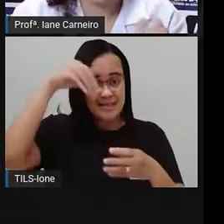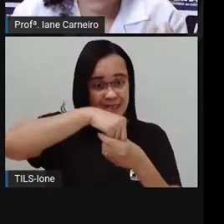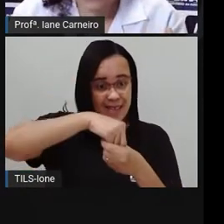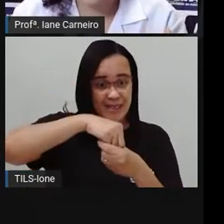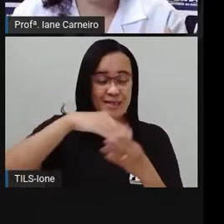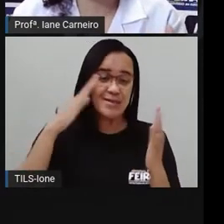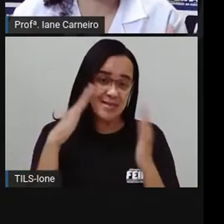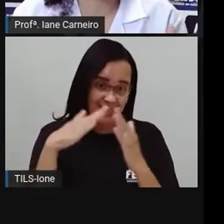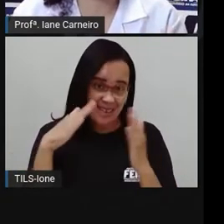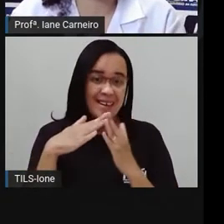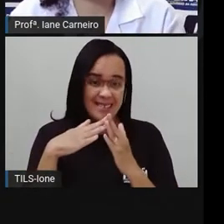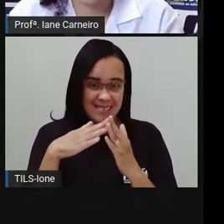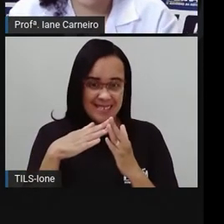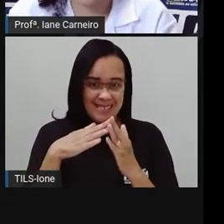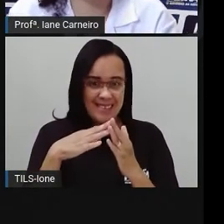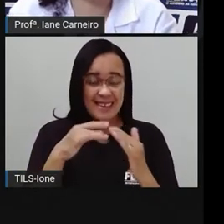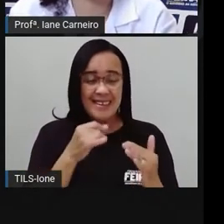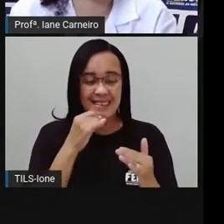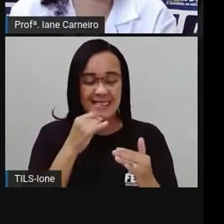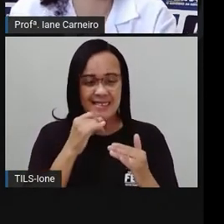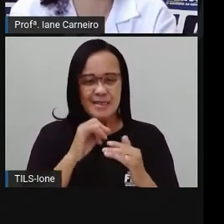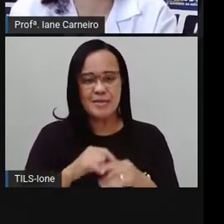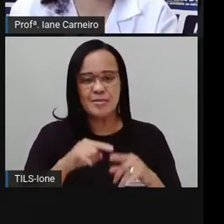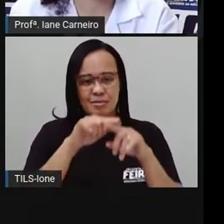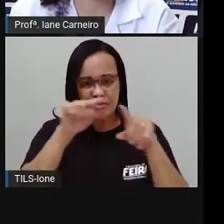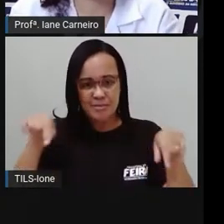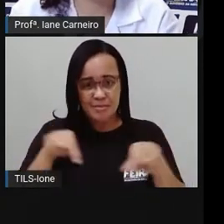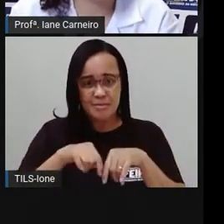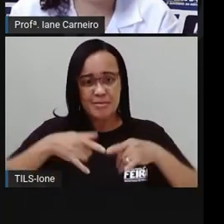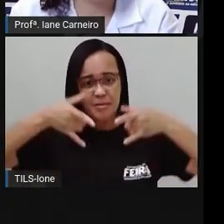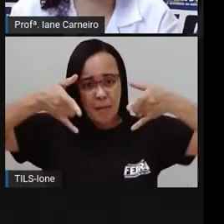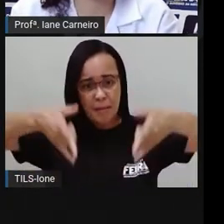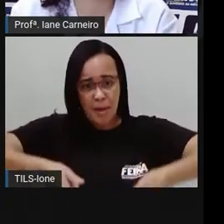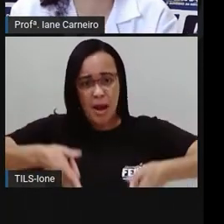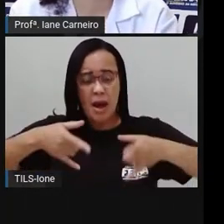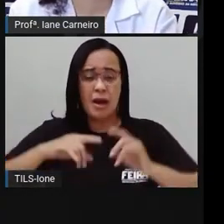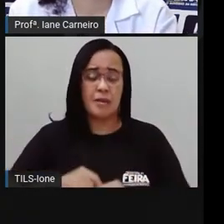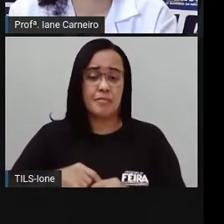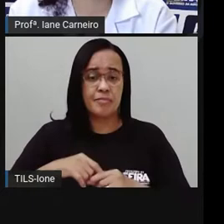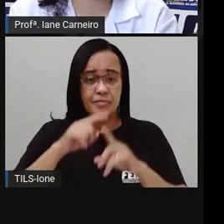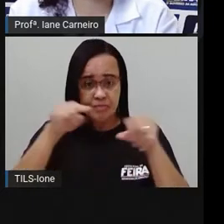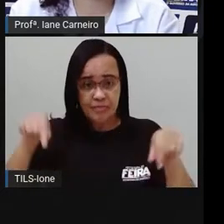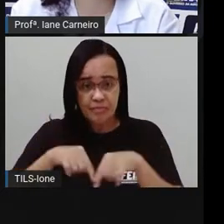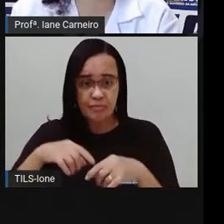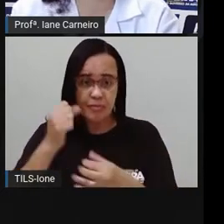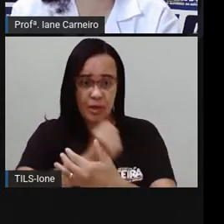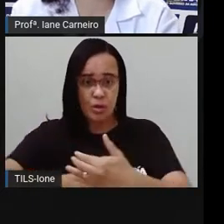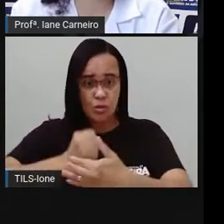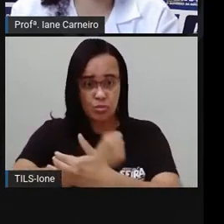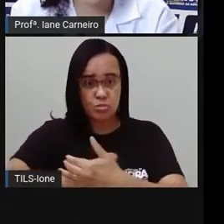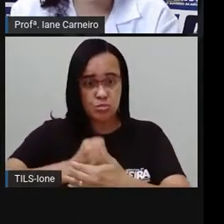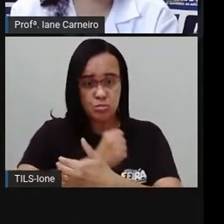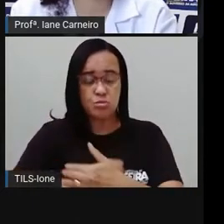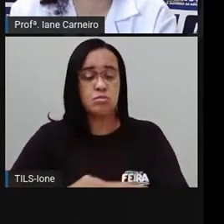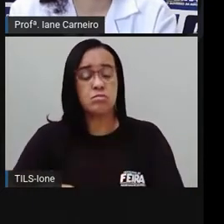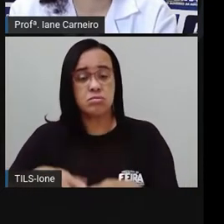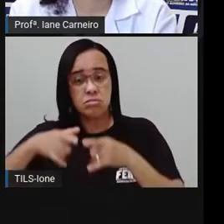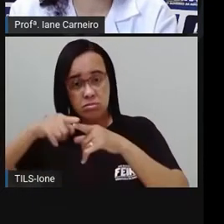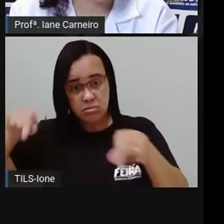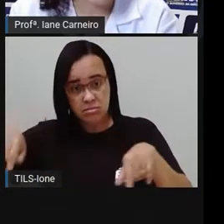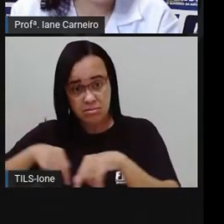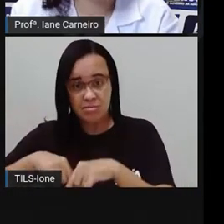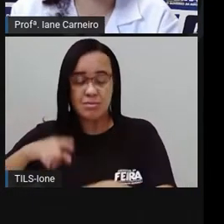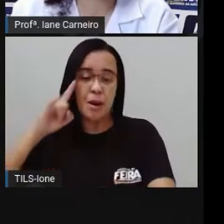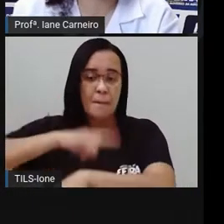O quarto, ó, como a prova vai botar aqui no slide para vocês verem. A cozinha, o banheiro, a sala,